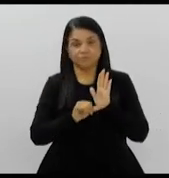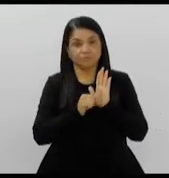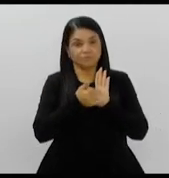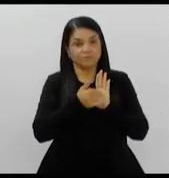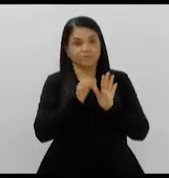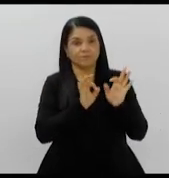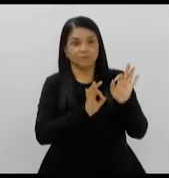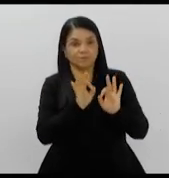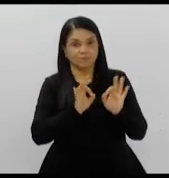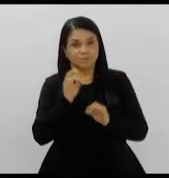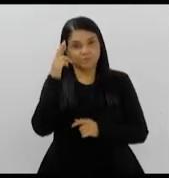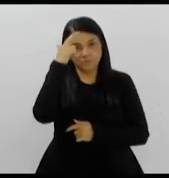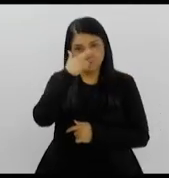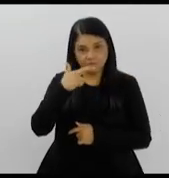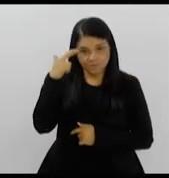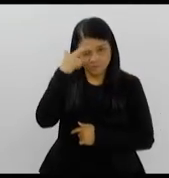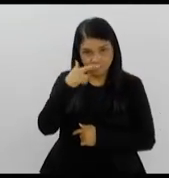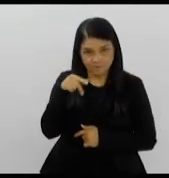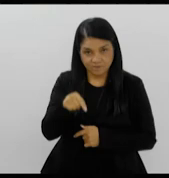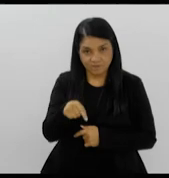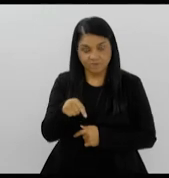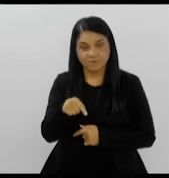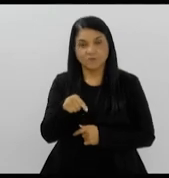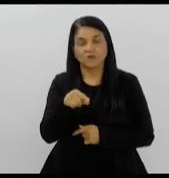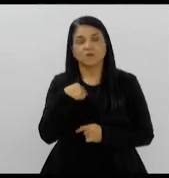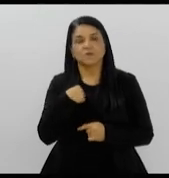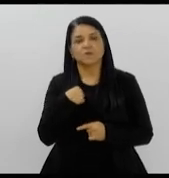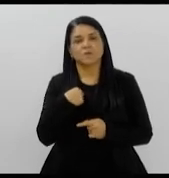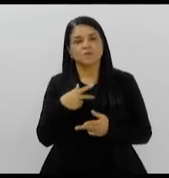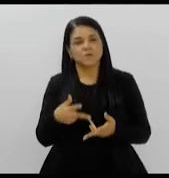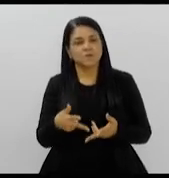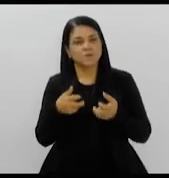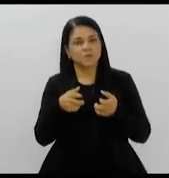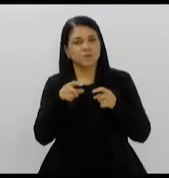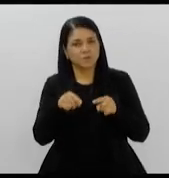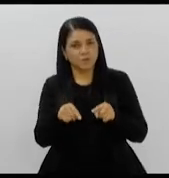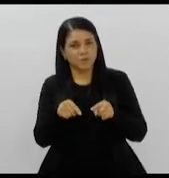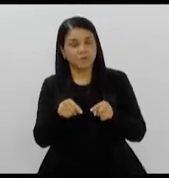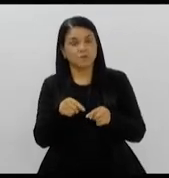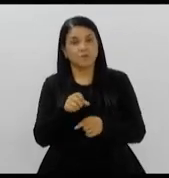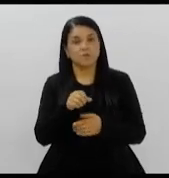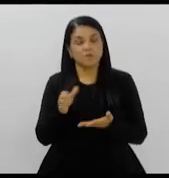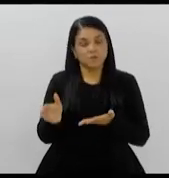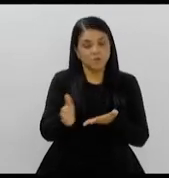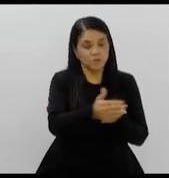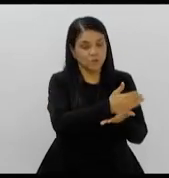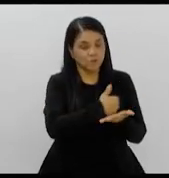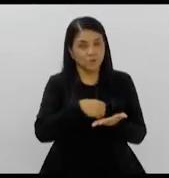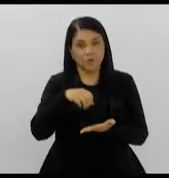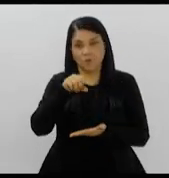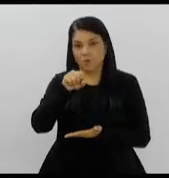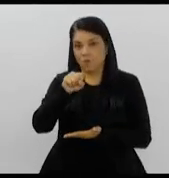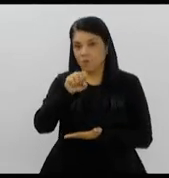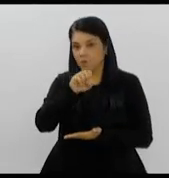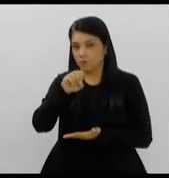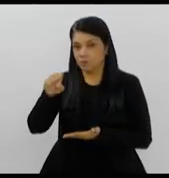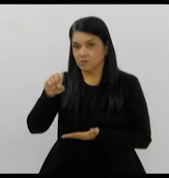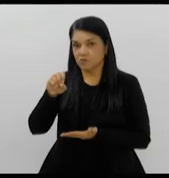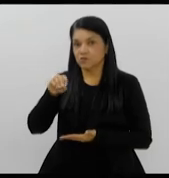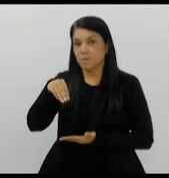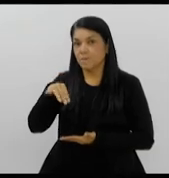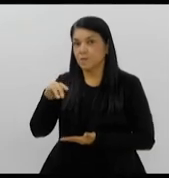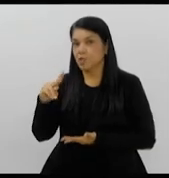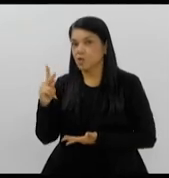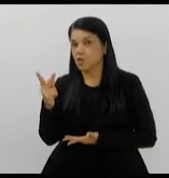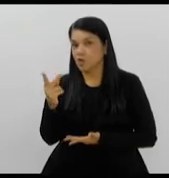recuperação fiscal, foi prevista uma arrecadação de 800 milhões de reais até